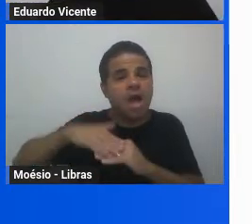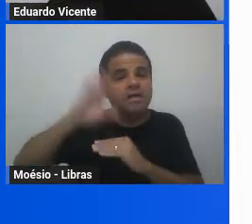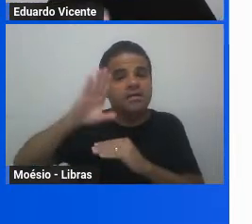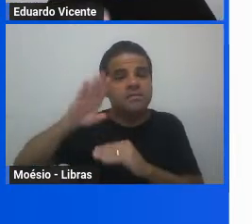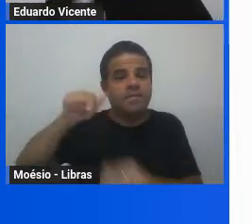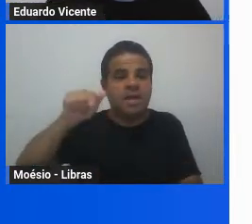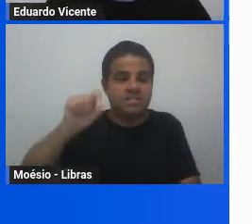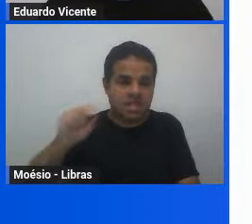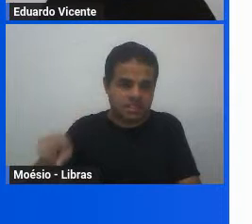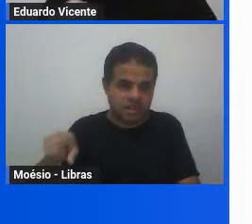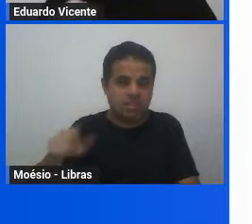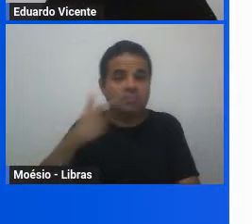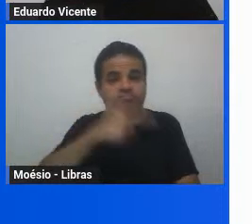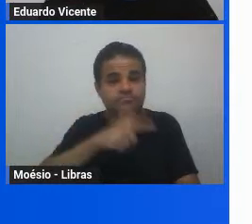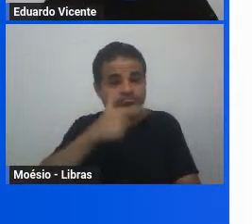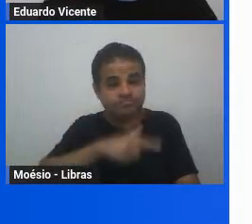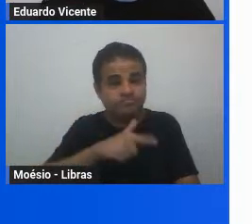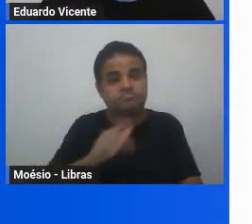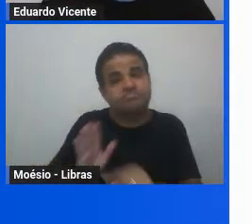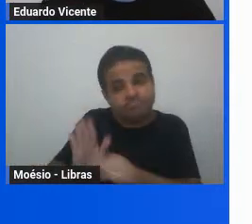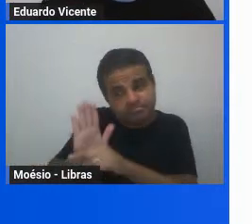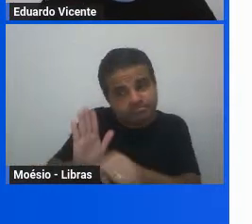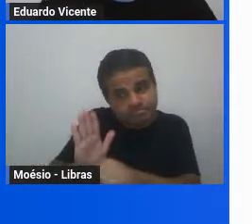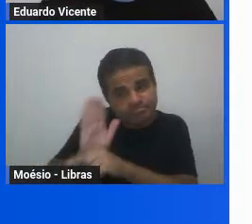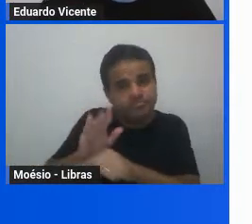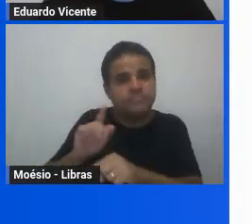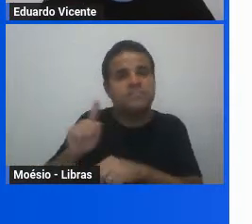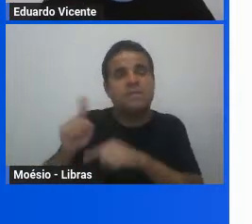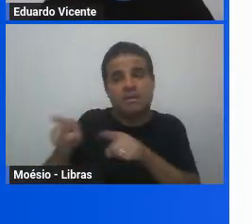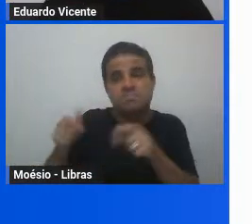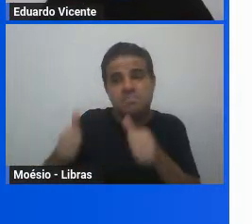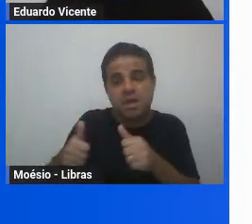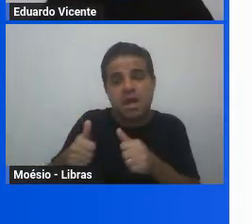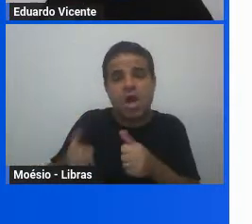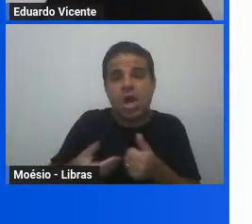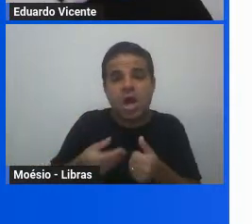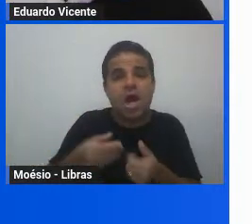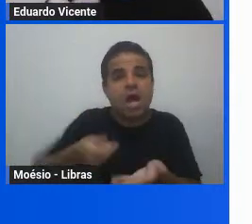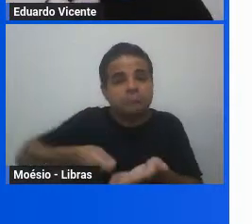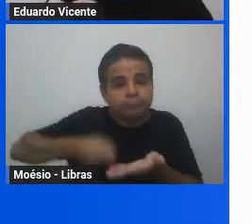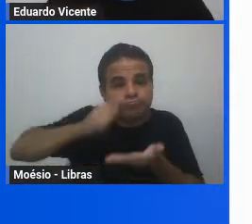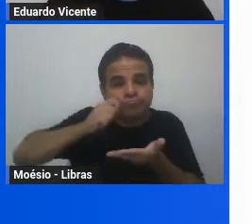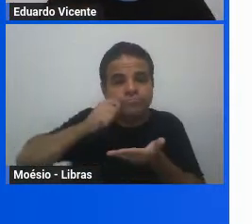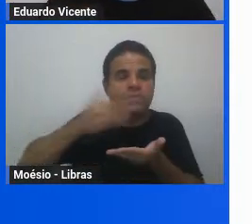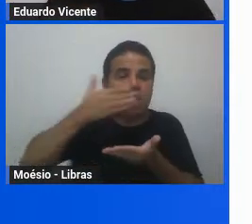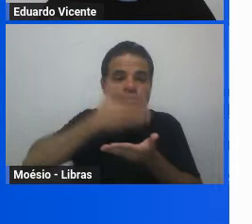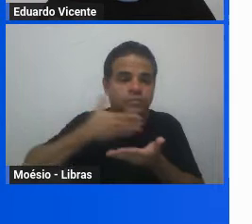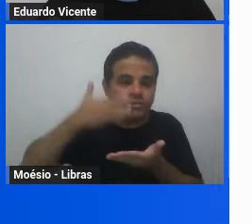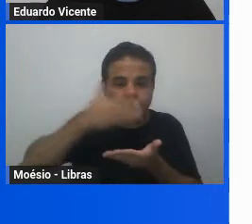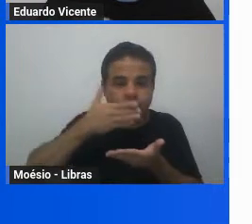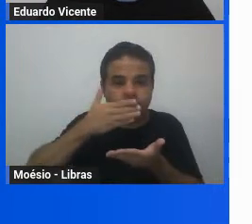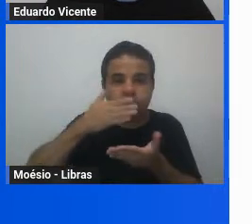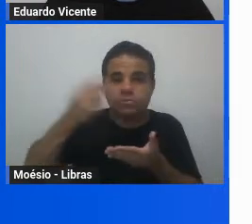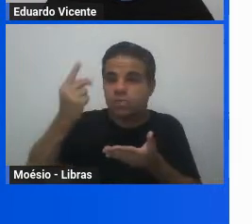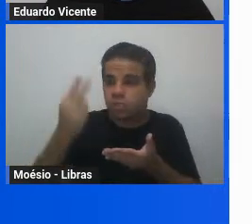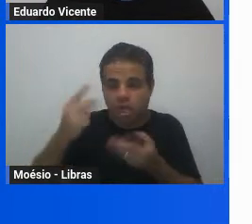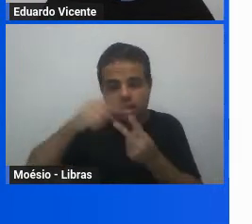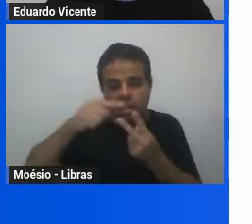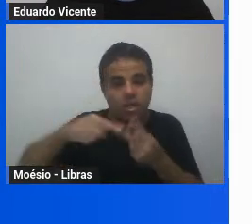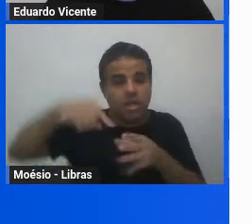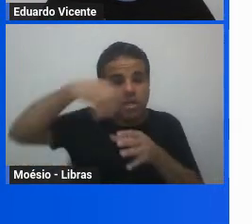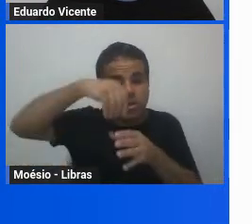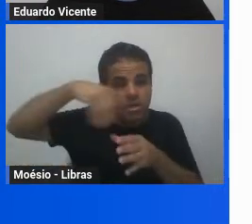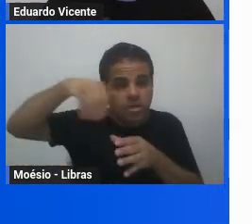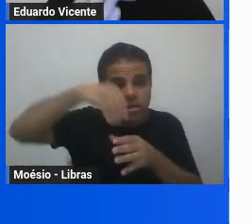70. Eu só consigo contribuir com isso ele ingerindo açúcar. Então, 2 sachêzinhos de açúcar, né, diluído